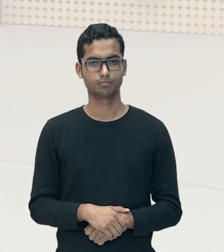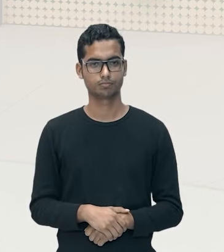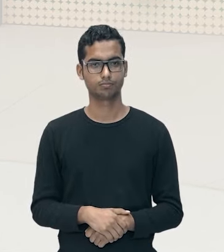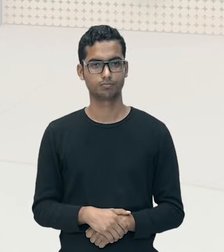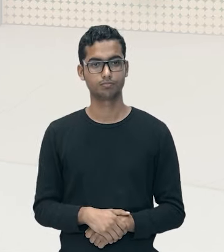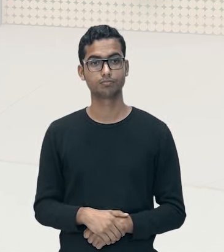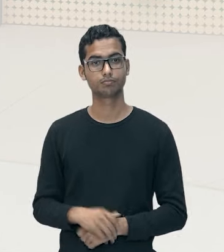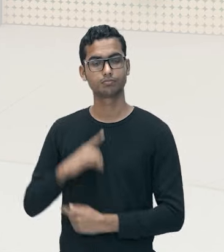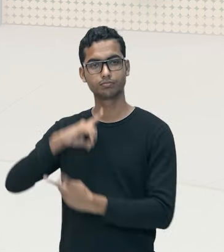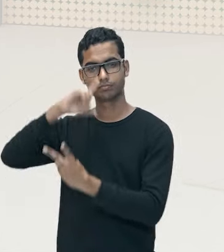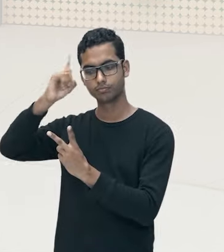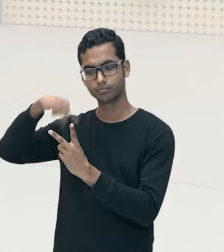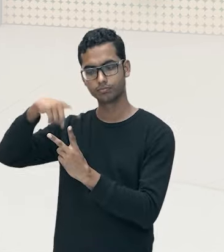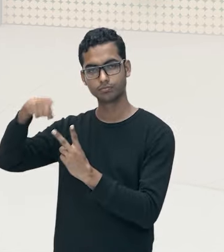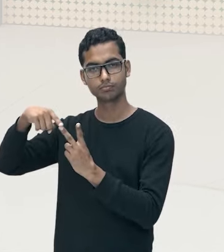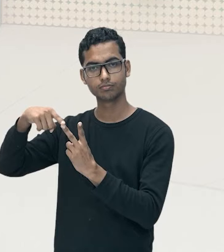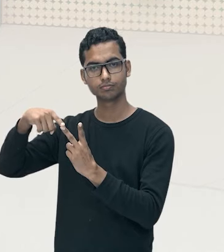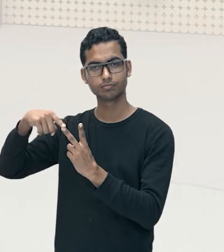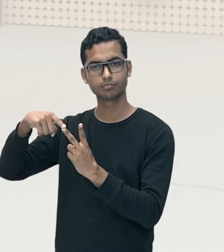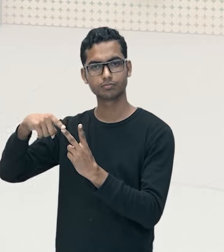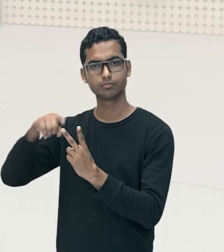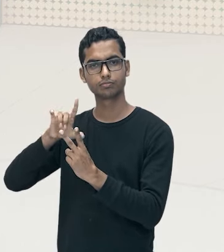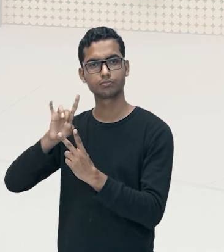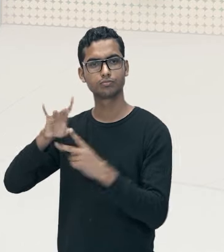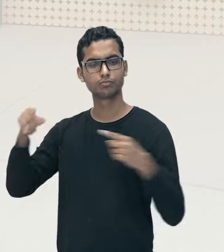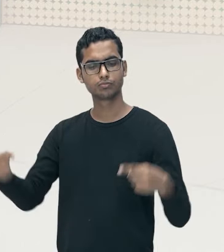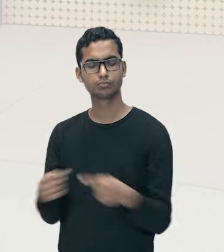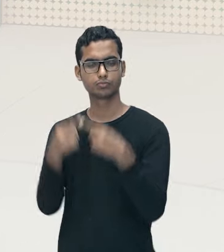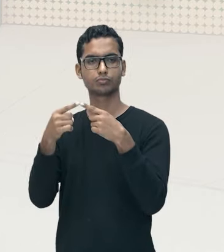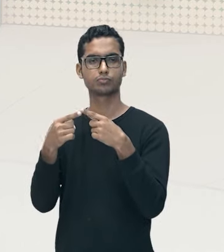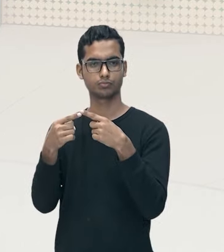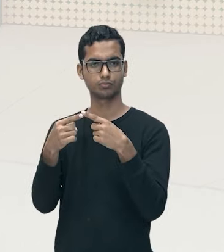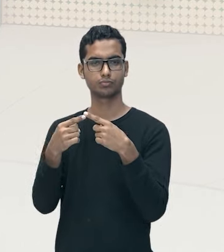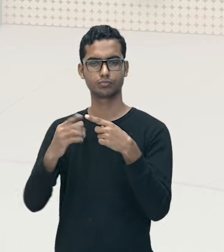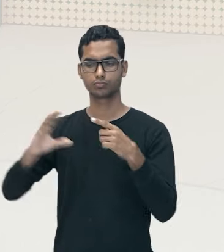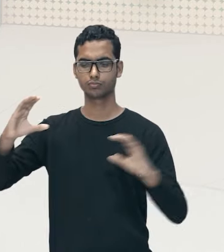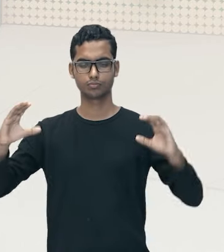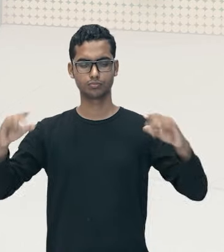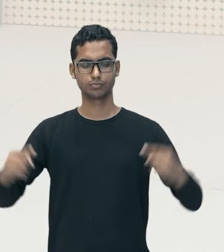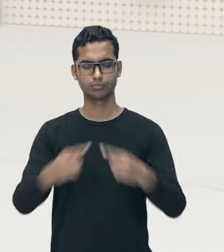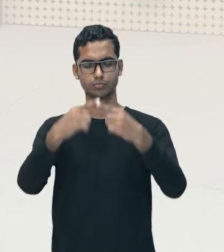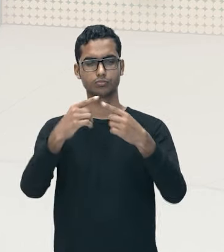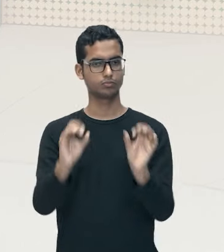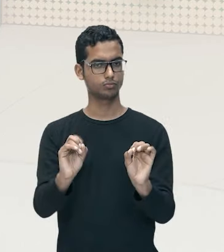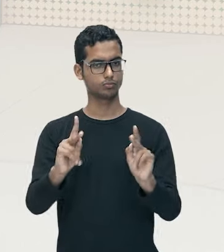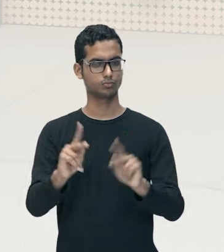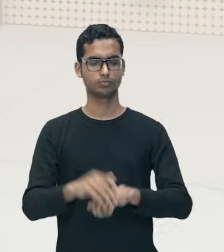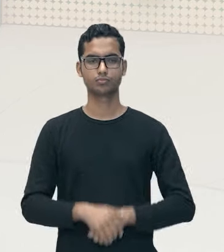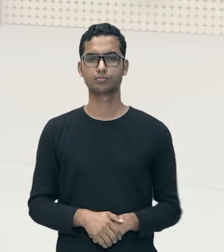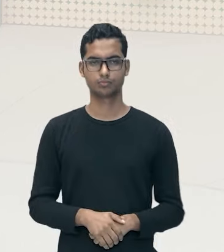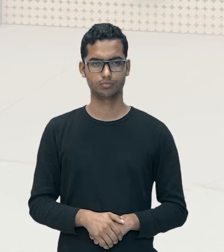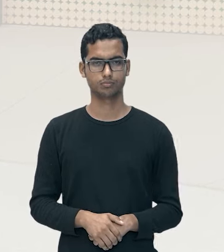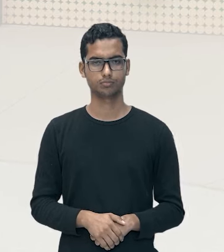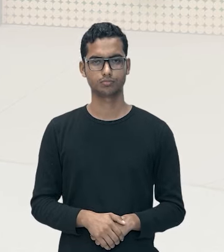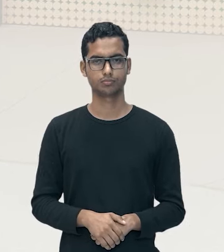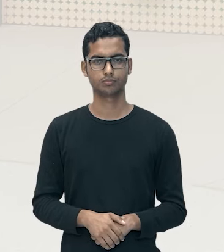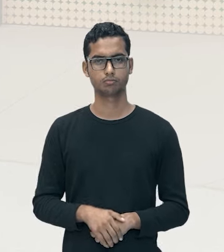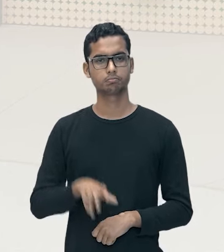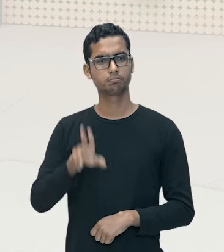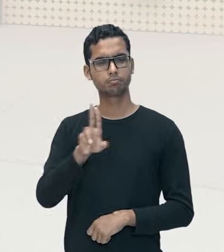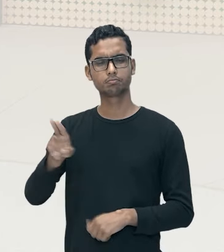somente ligações uma ligação simples Entre esses carbonos Então vamos dar dar um nome para esse composto tá